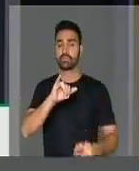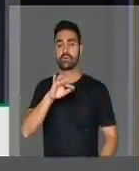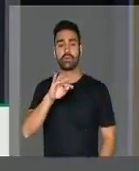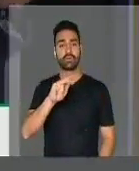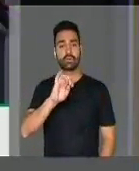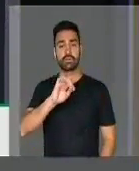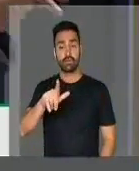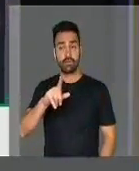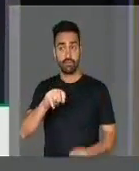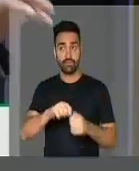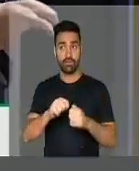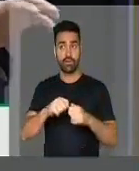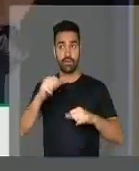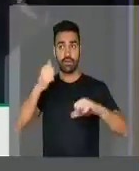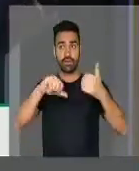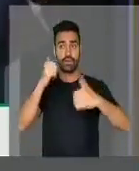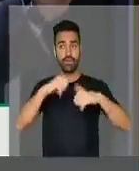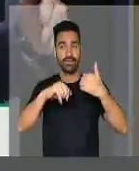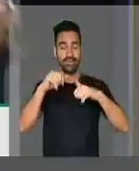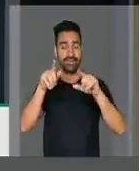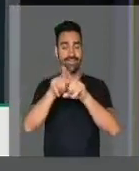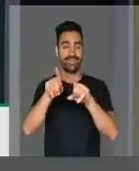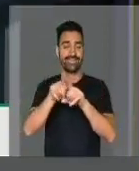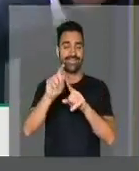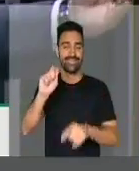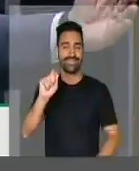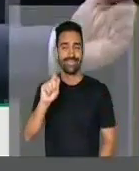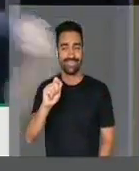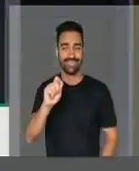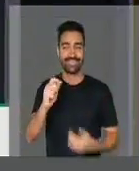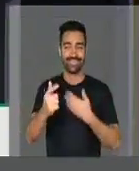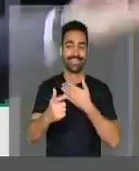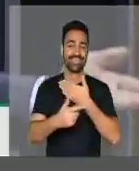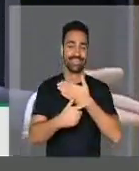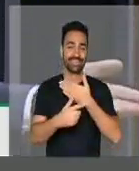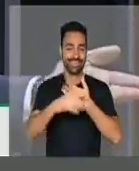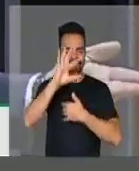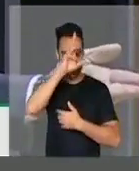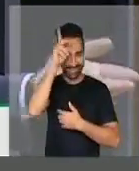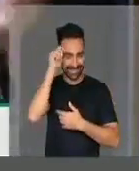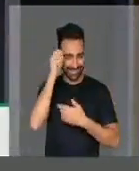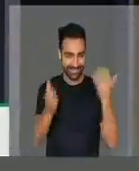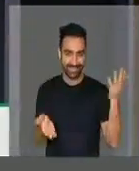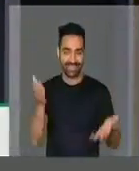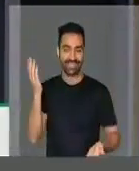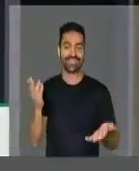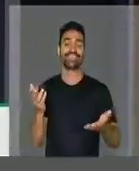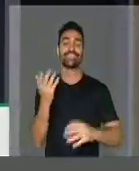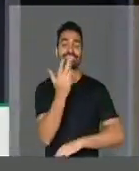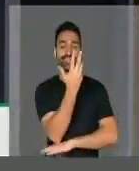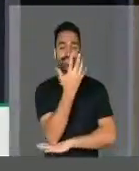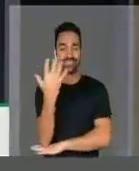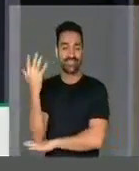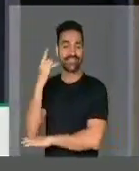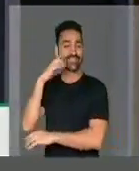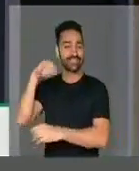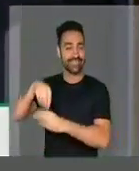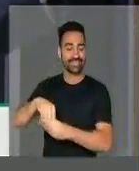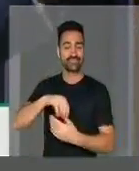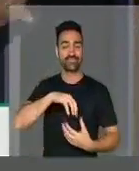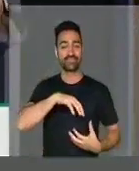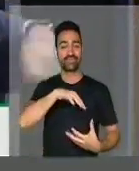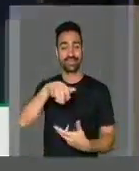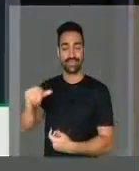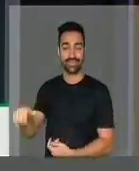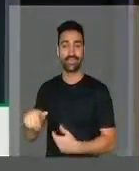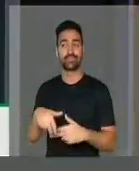ele analisa o papel da Amazônia para a produção da justiça social com equilíbrio ecológico no planeta. Eu faço aqui,